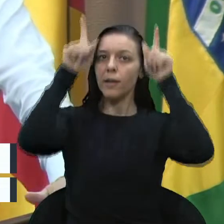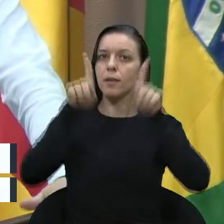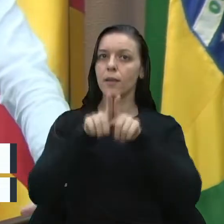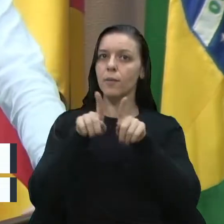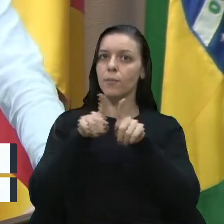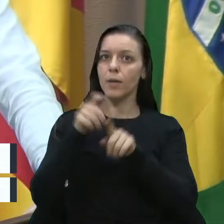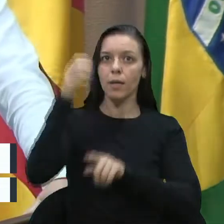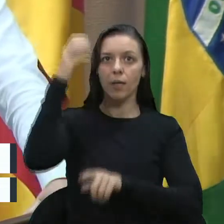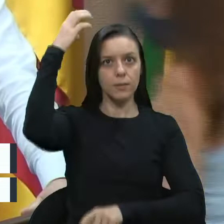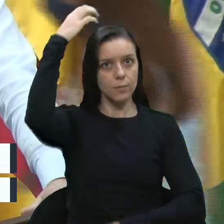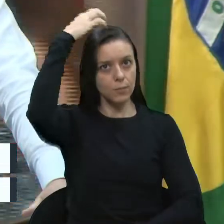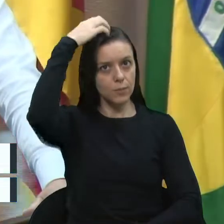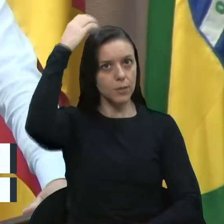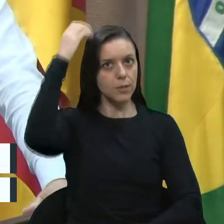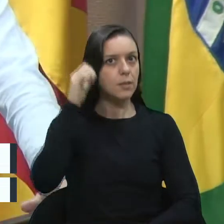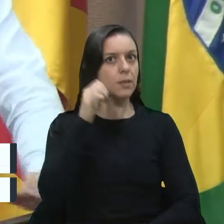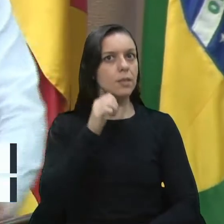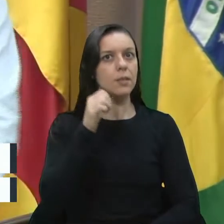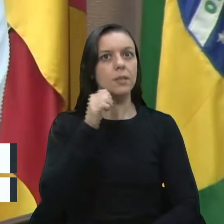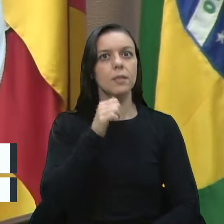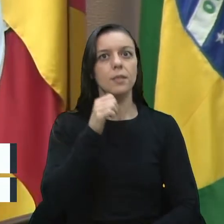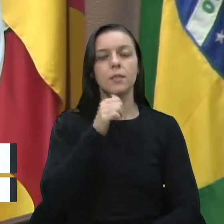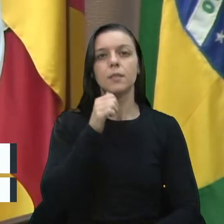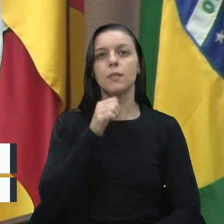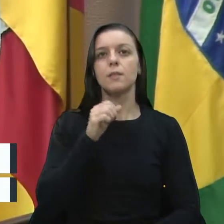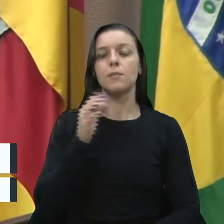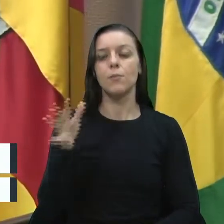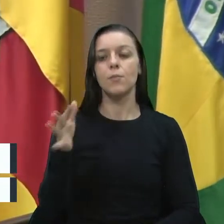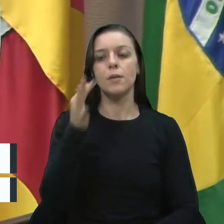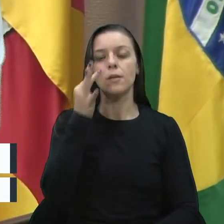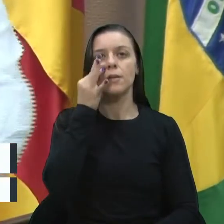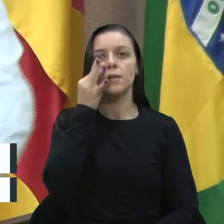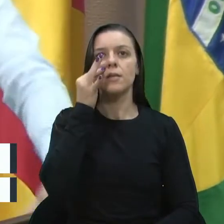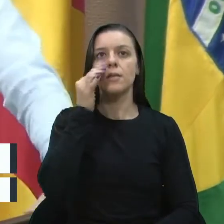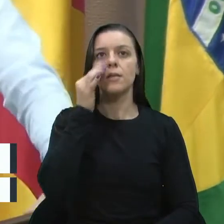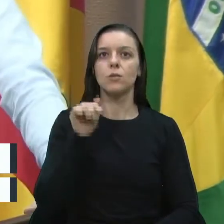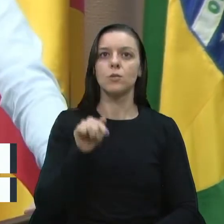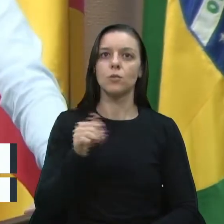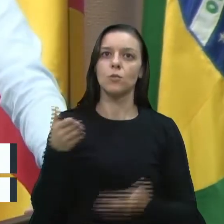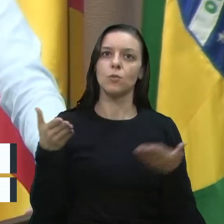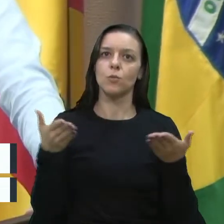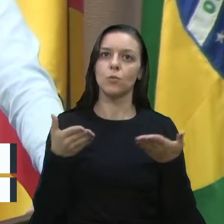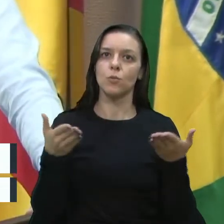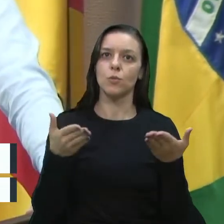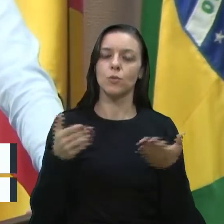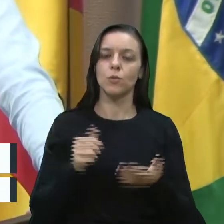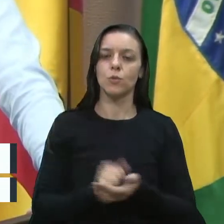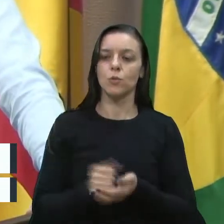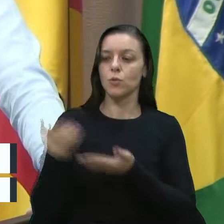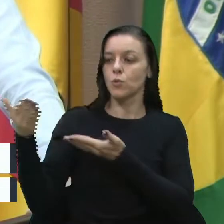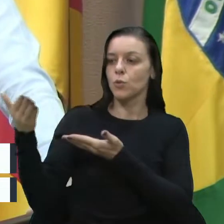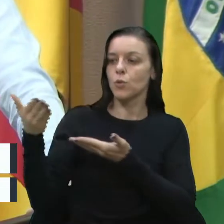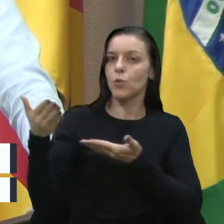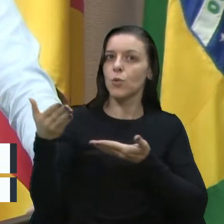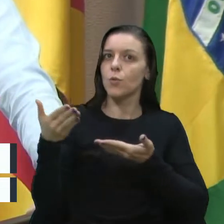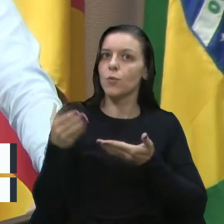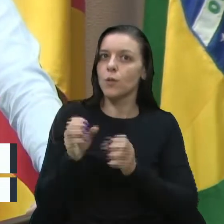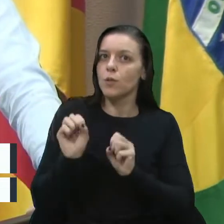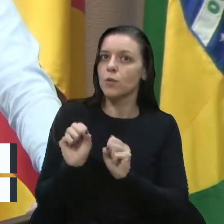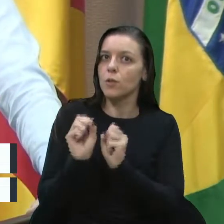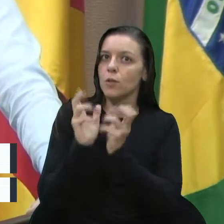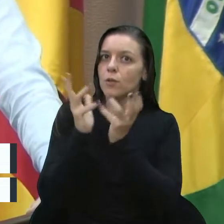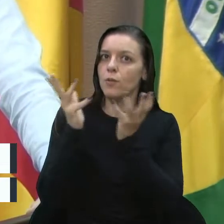estiveram presentes aqui nesta manhã, estendendo então o seu convite à nossa